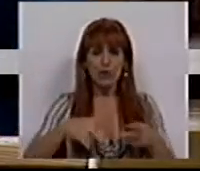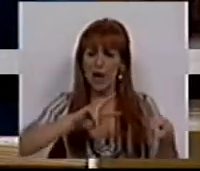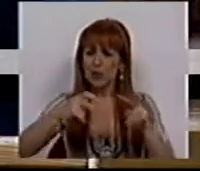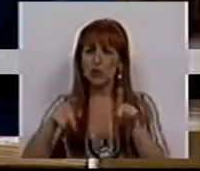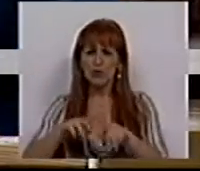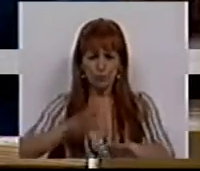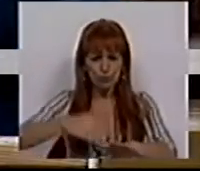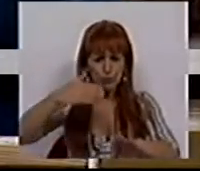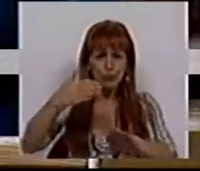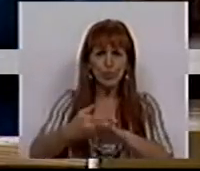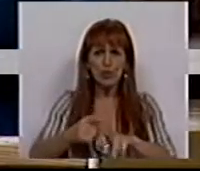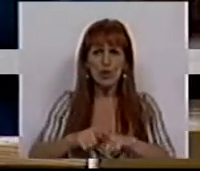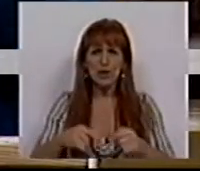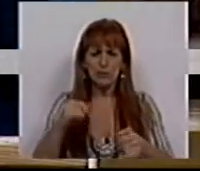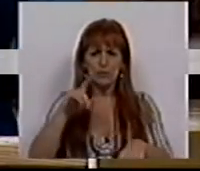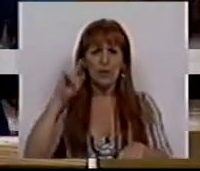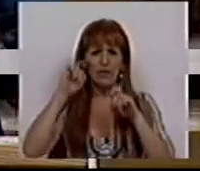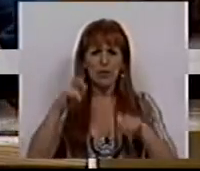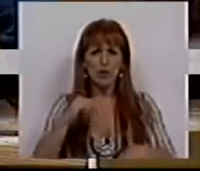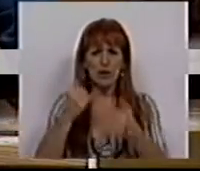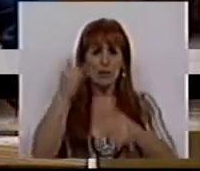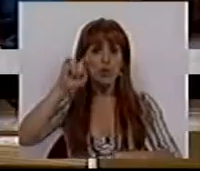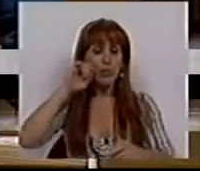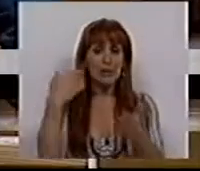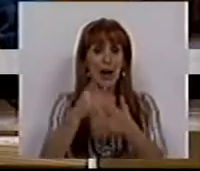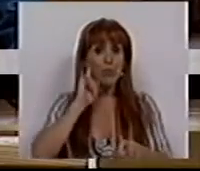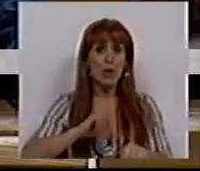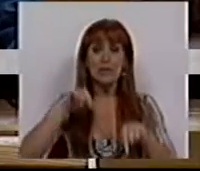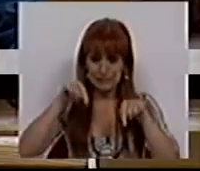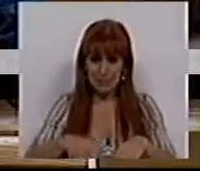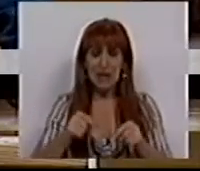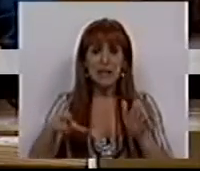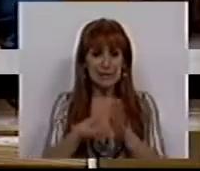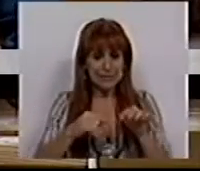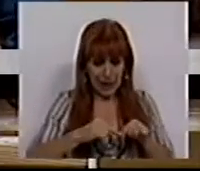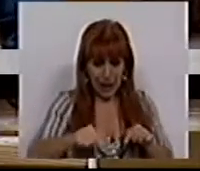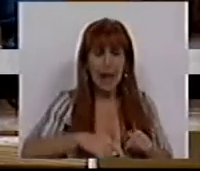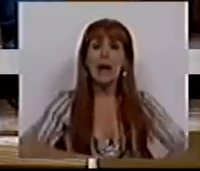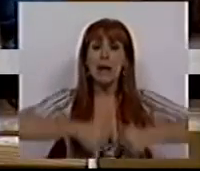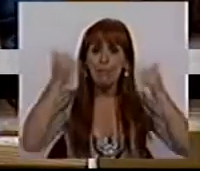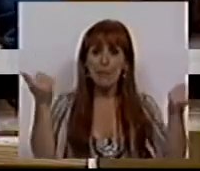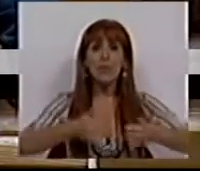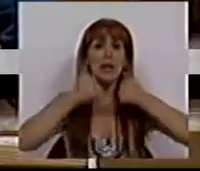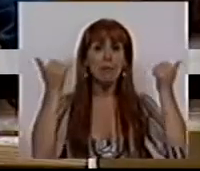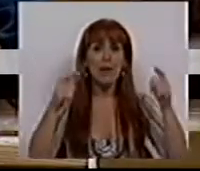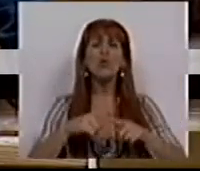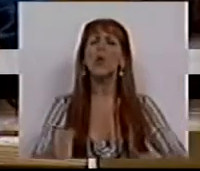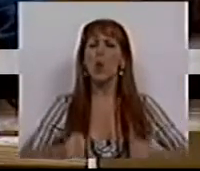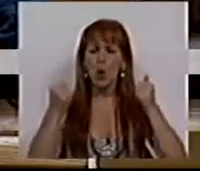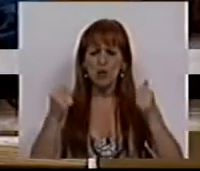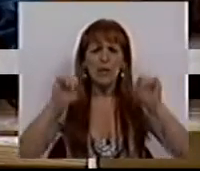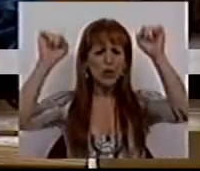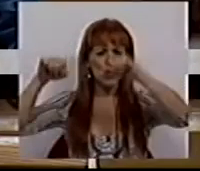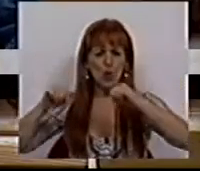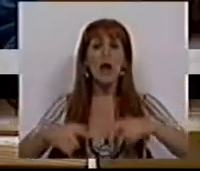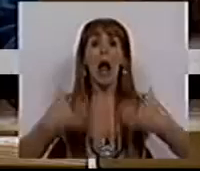alteração do reforço da vigilância eletrónica para proteger as mulheres foi matéria desta legislatura. E bem, e bem, conseguimos o